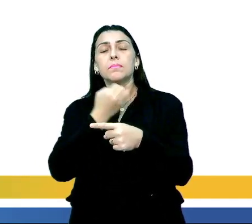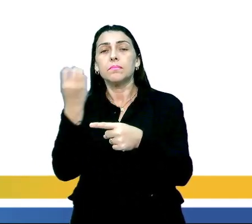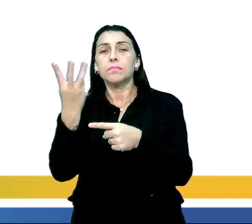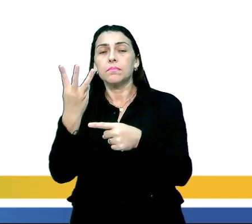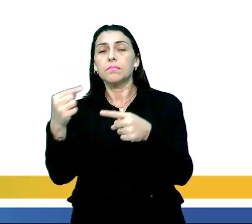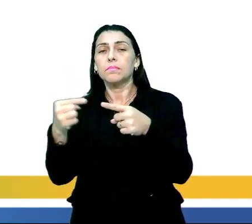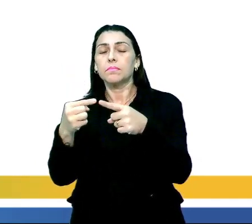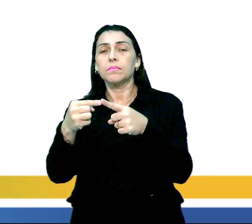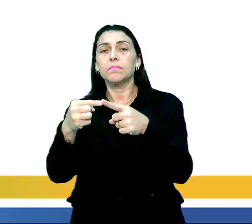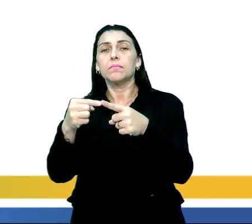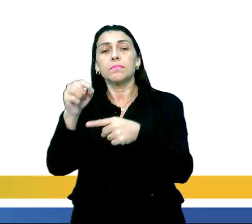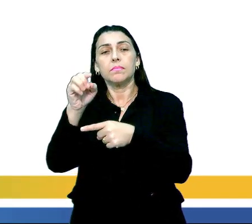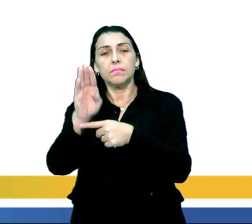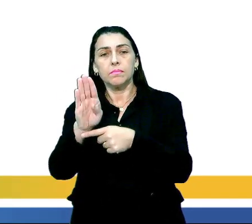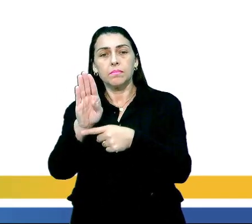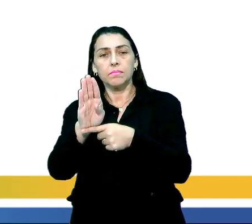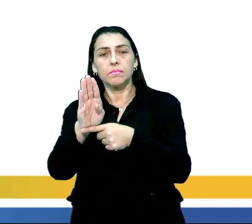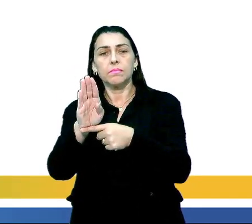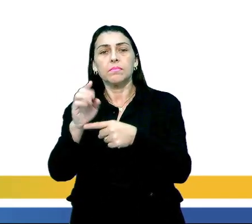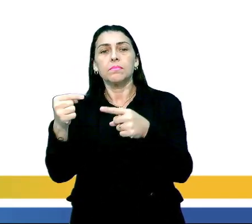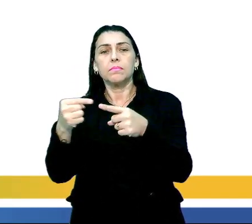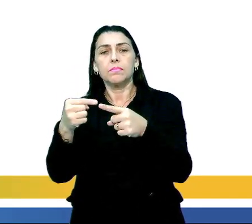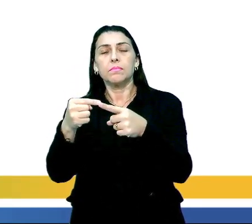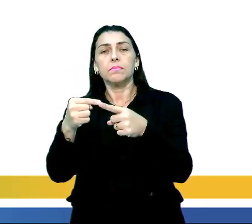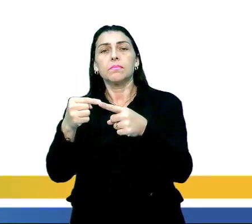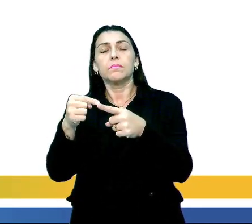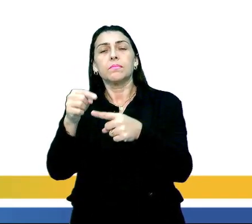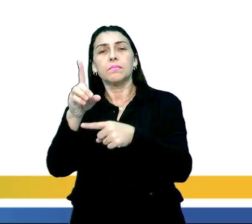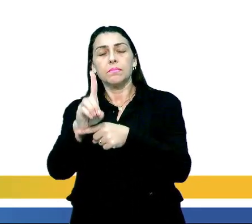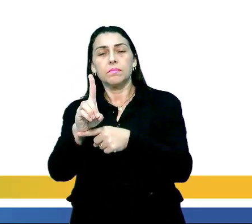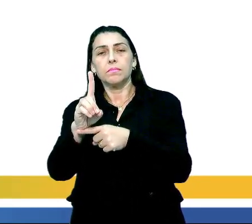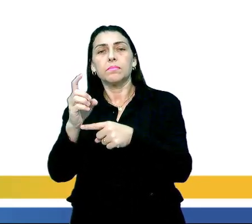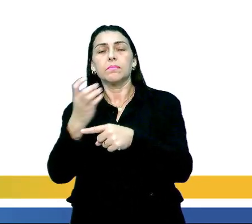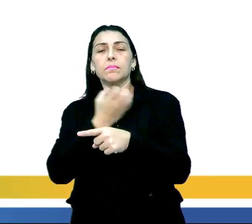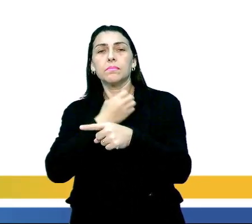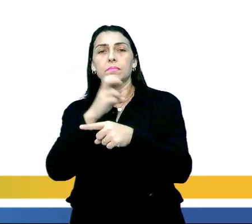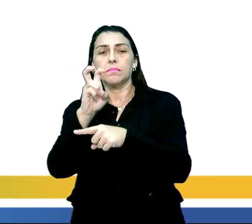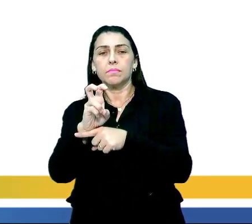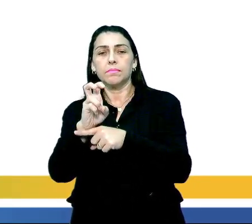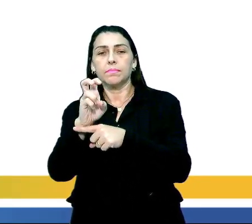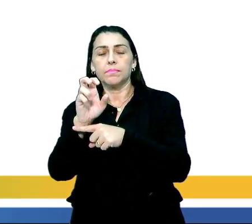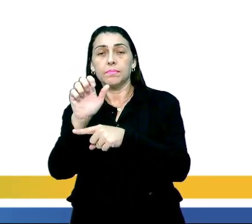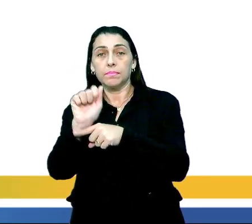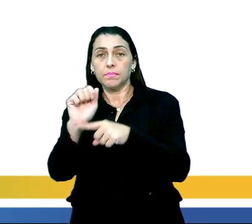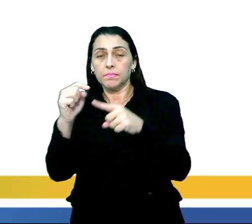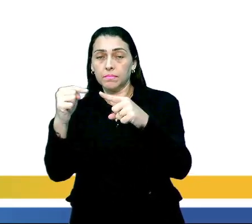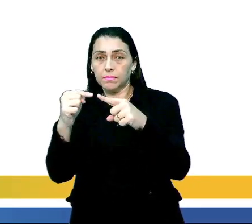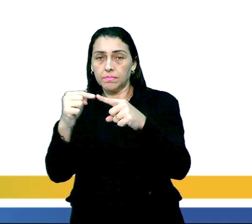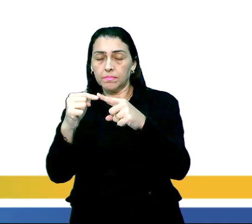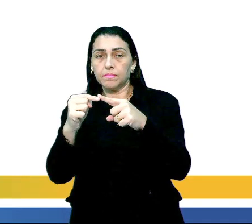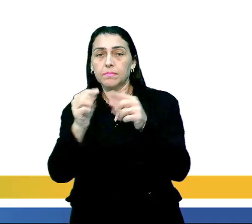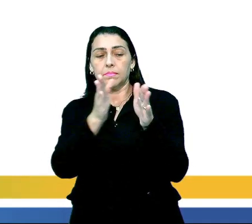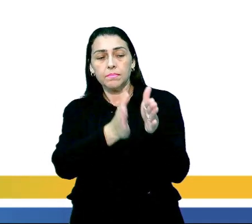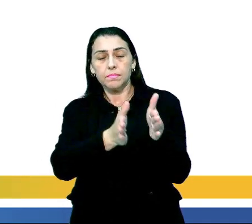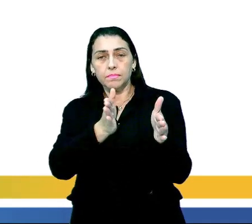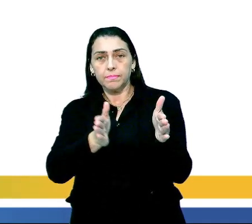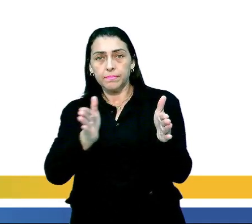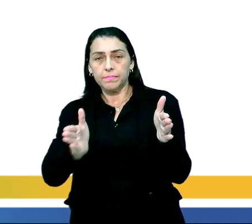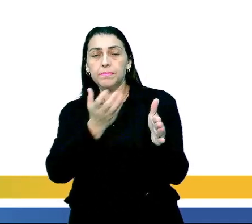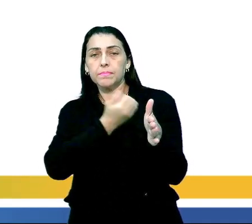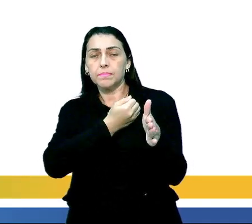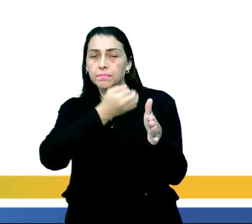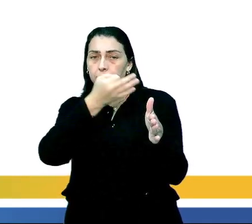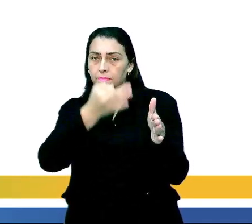3 é a letra B. Número 4, letra D. E número 5 é a letra A. Então, a sequência de